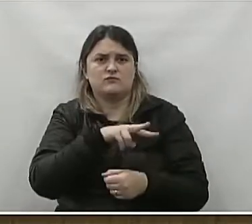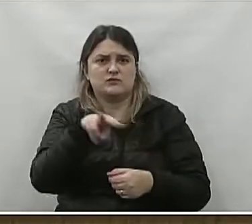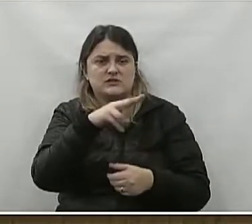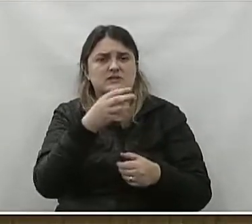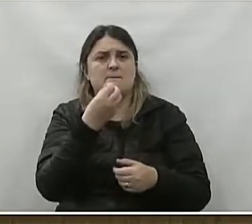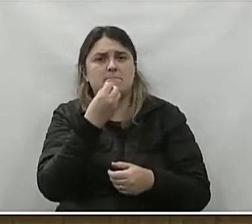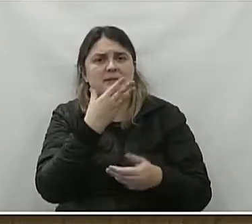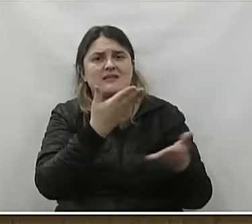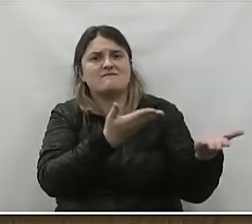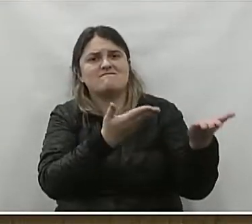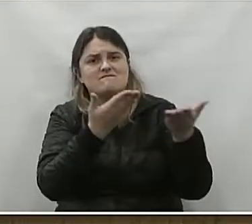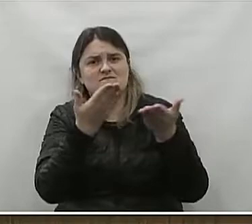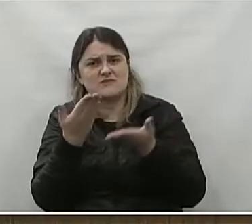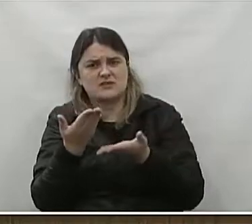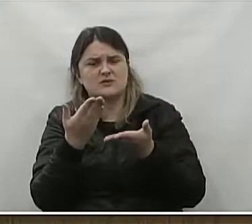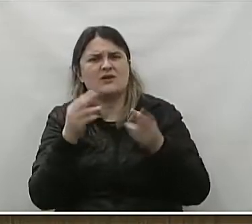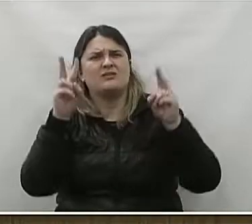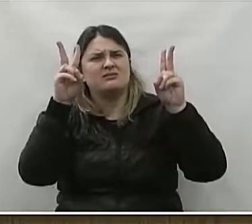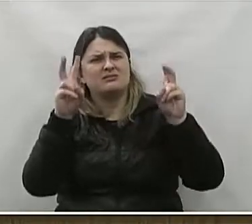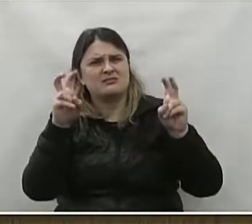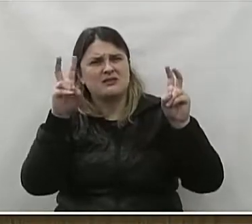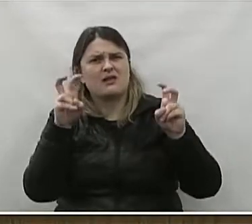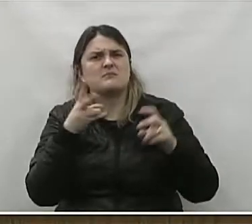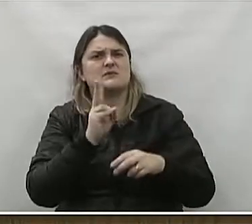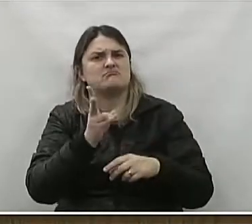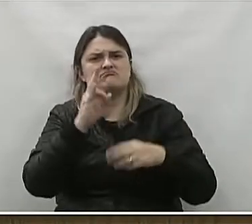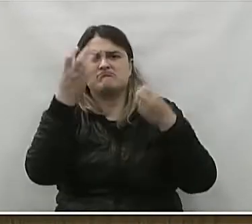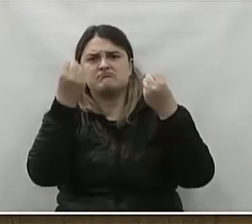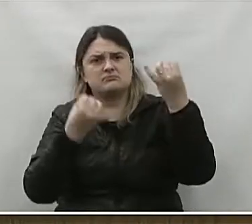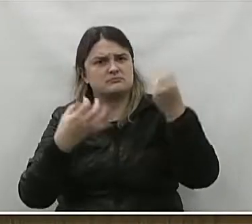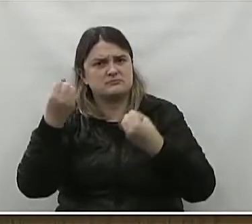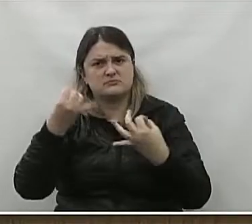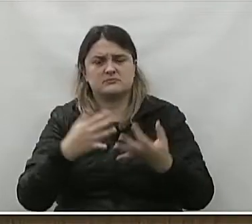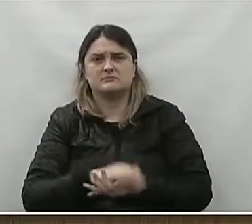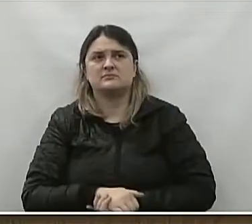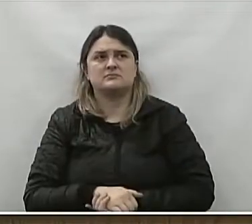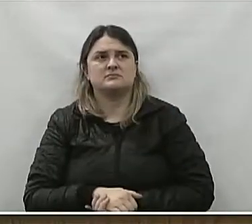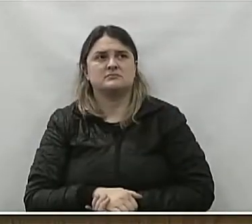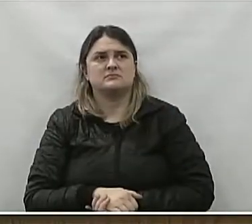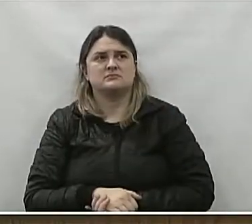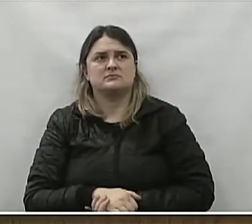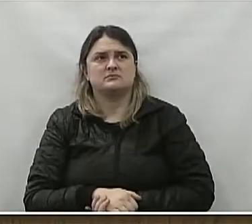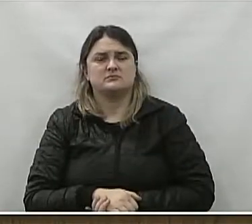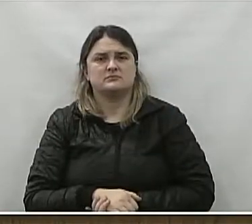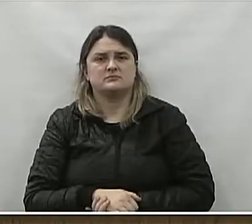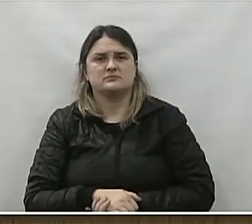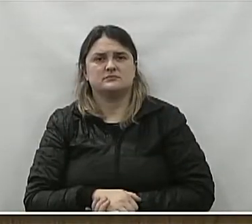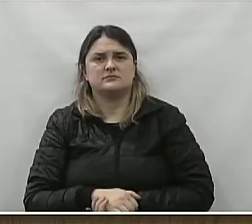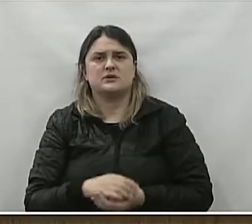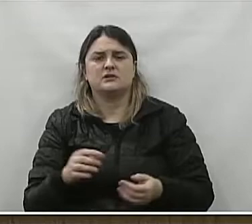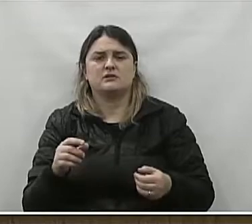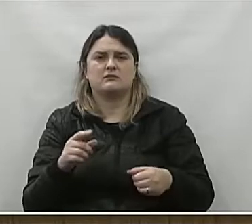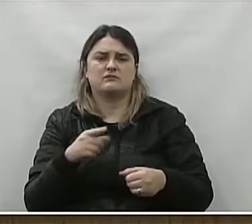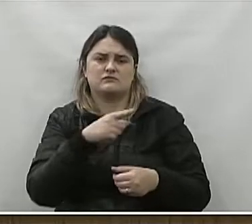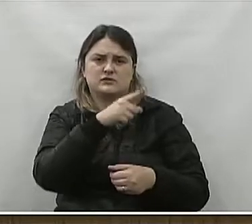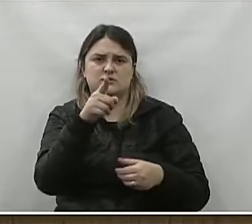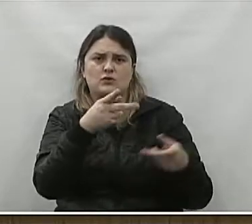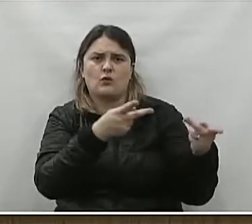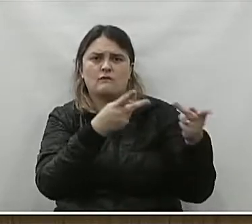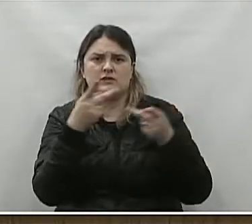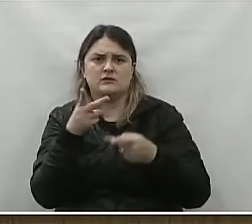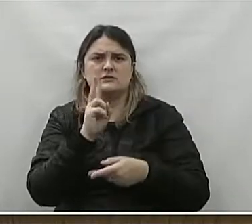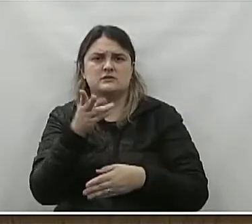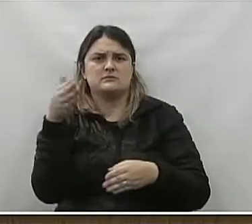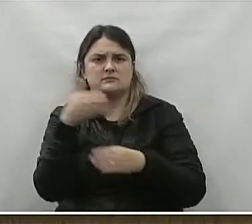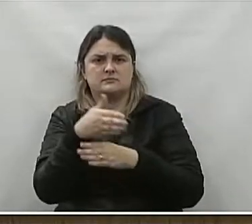sejam sempre bem-vindos muitos assuntos são são falados aqui na seção Nobre Vereador se o tempo expirou E vocês estão convidados